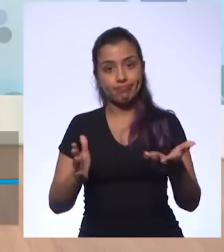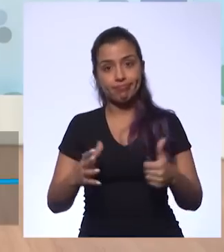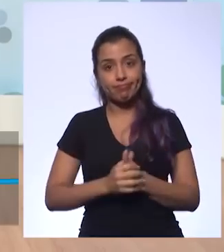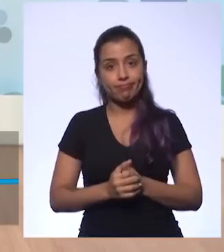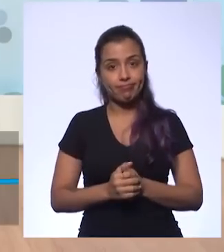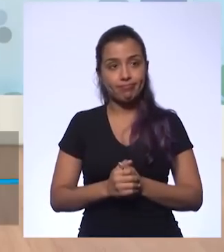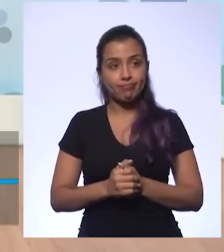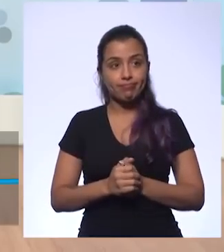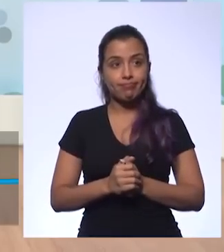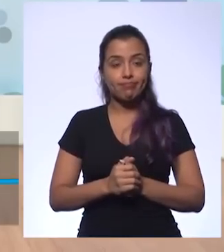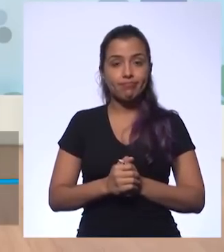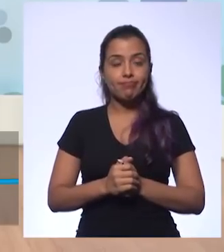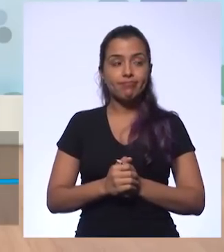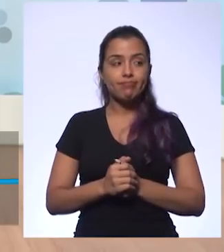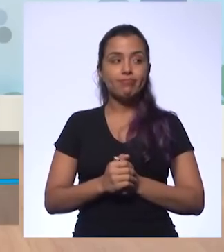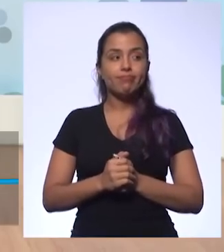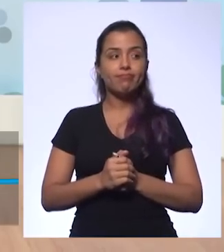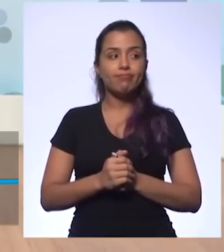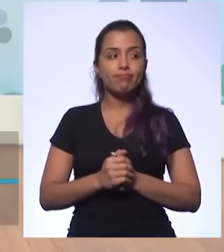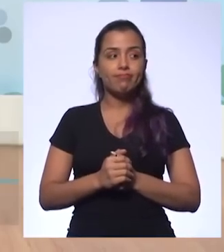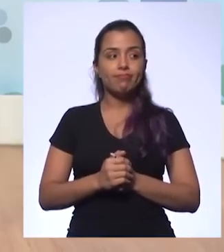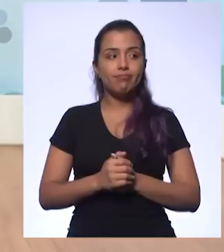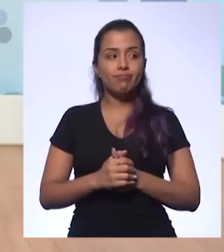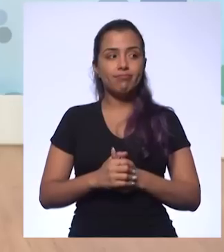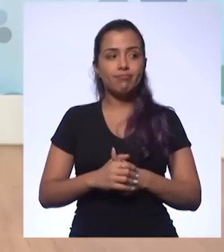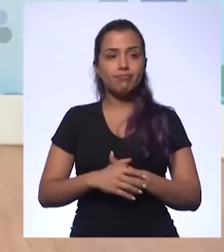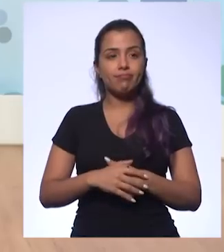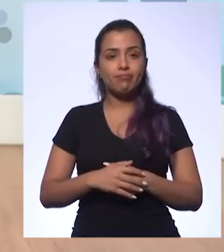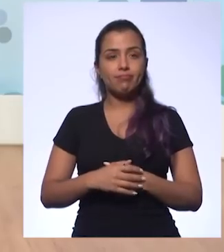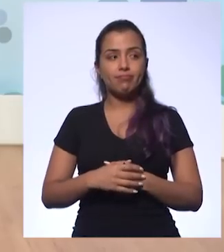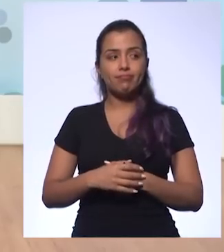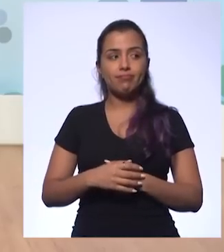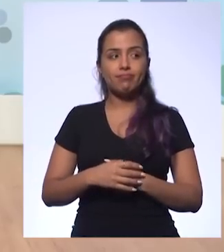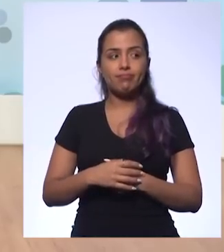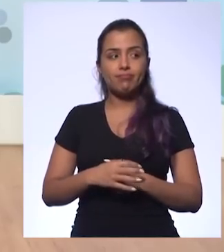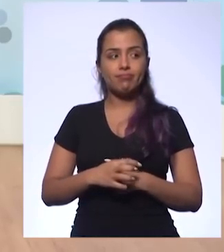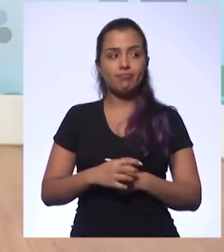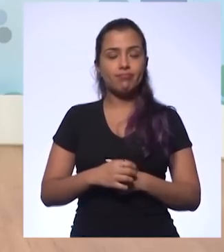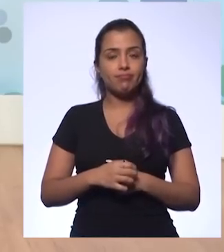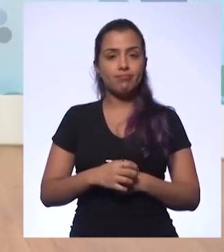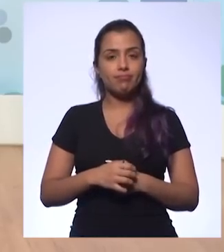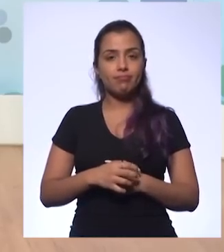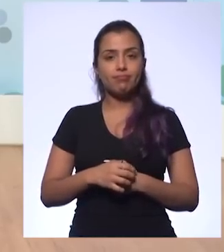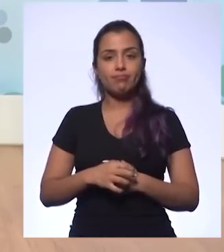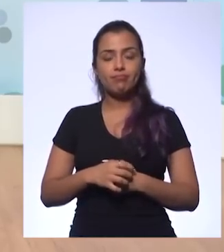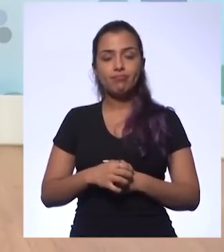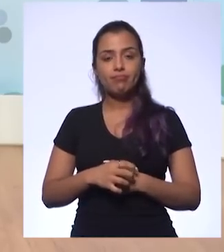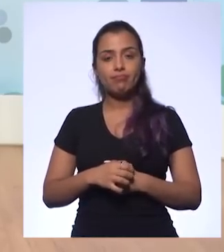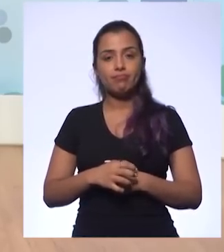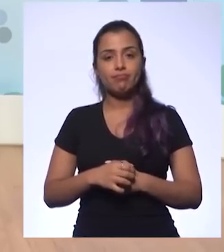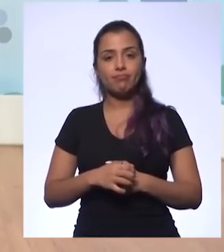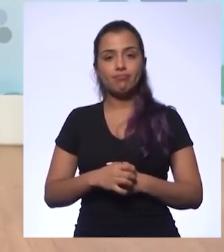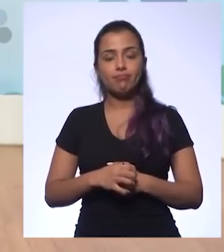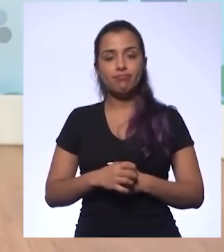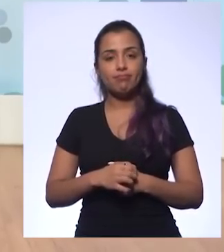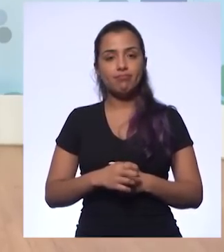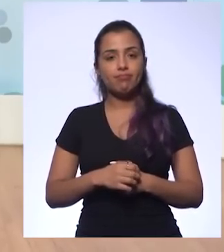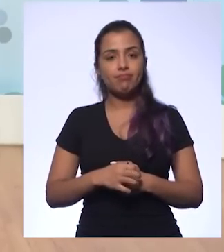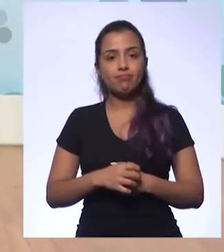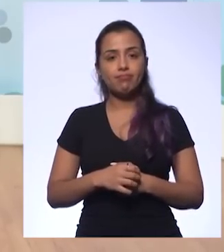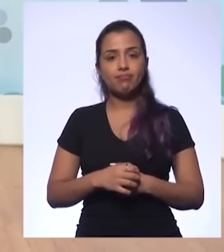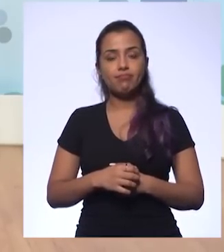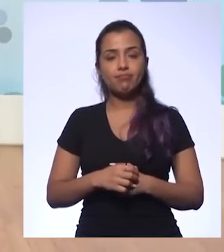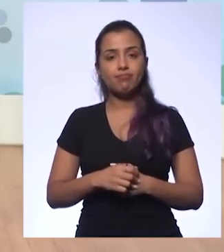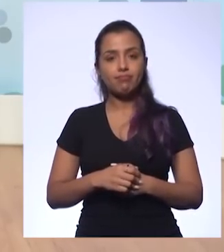isso. Oráculo, por É, gentileza. que discussão, hein? E aí, Ai, pensando, vamos lá, Promônica. Gente, agora é aquele